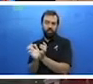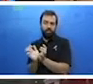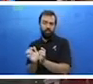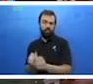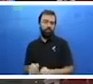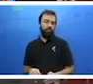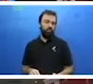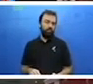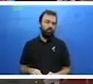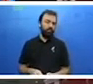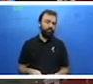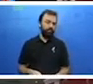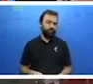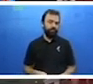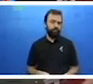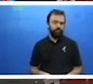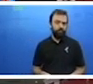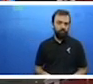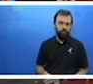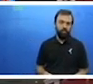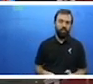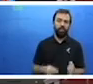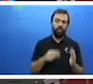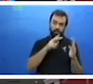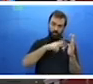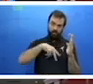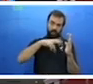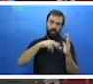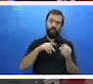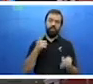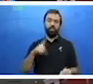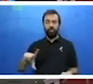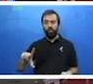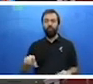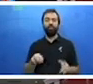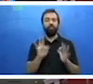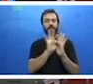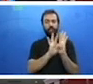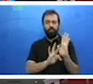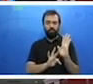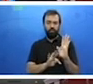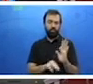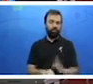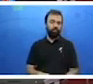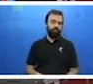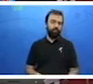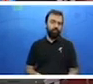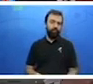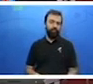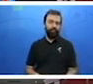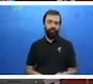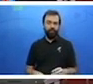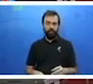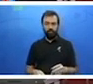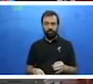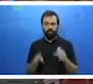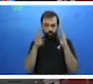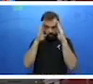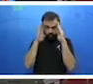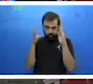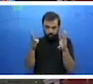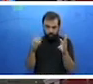Estatística. Releia o texto para responder as perguntas. Preste atenção nas partes